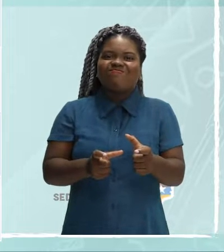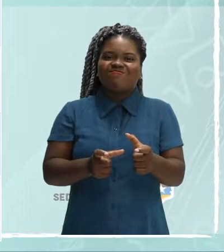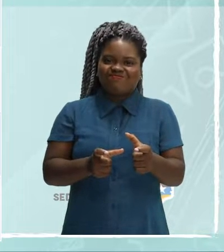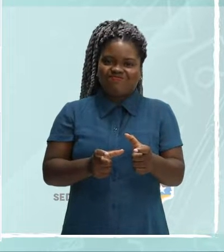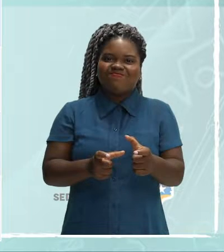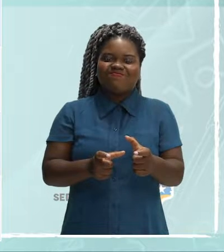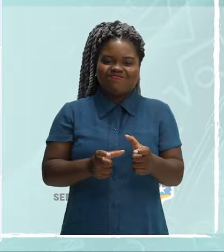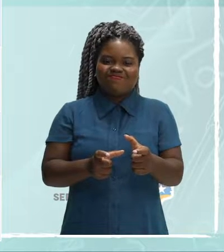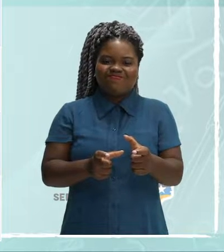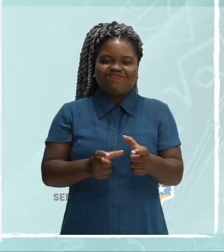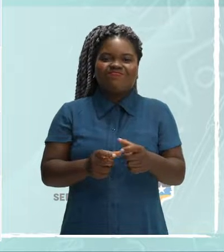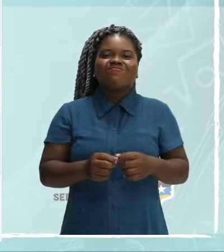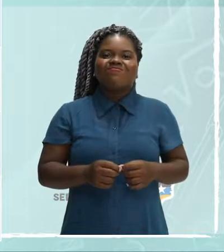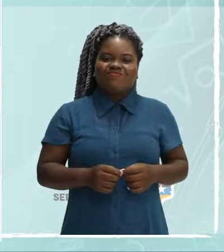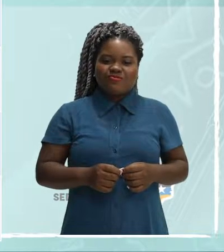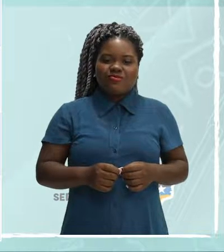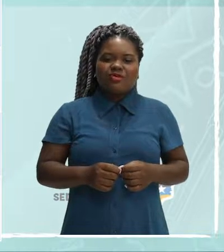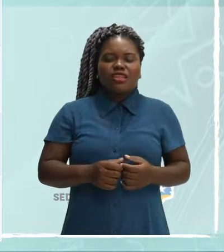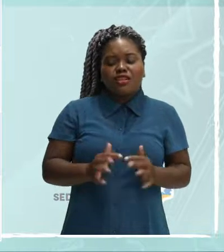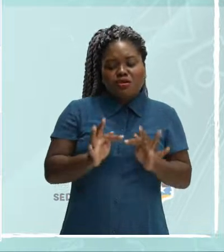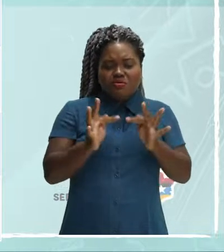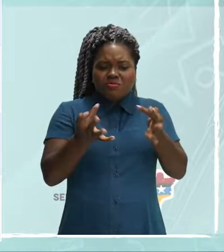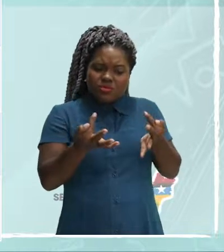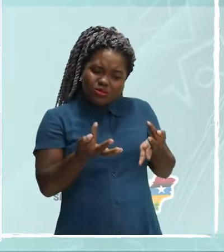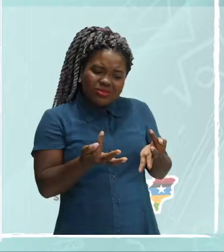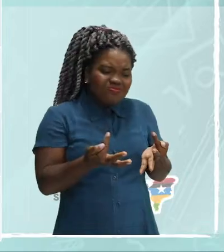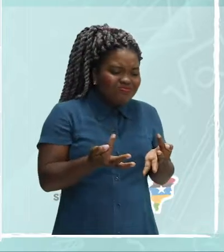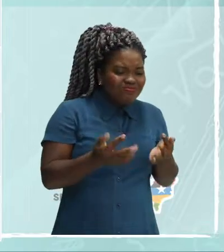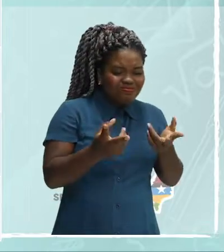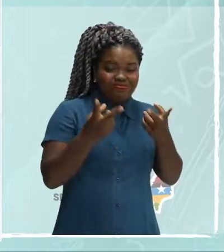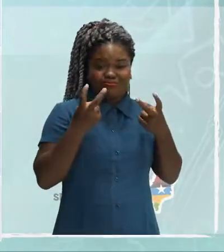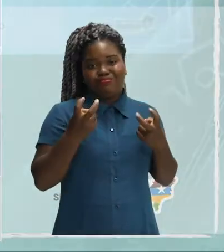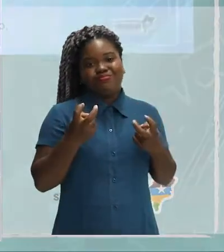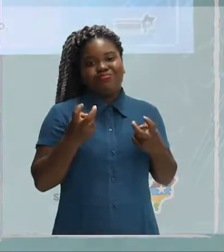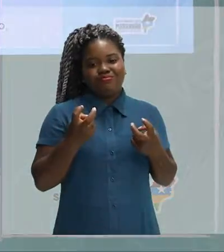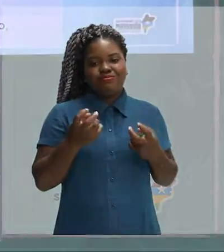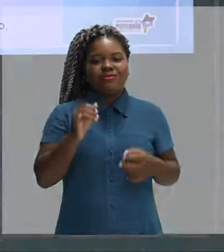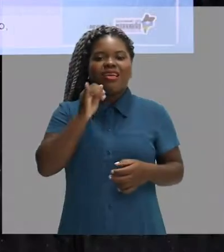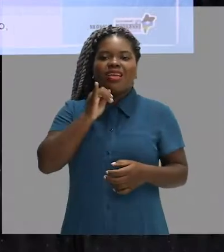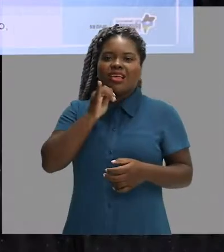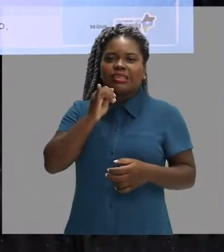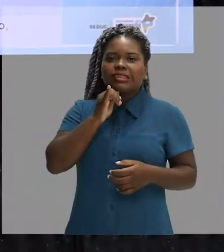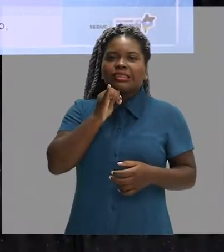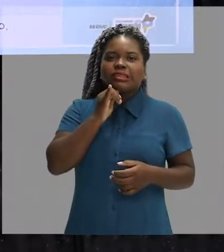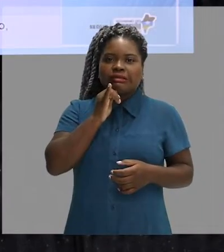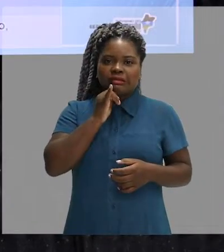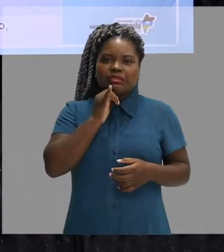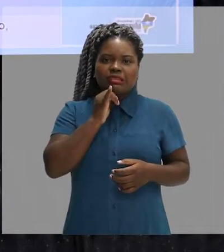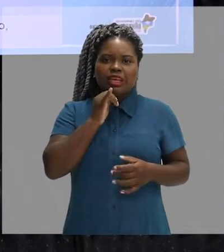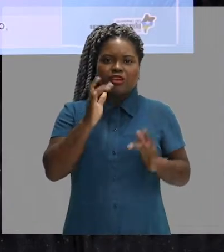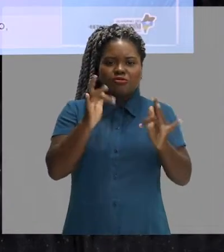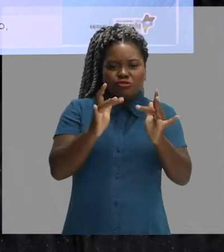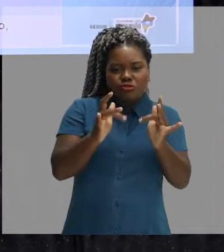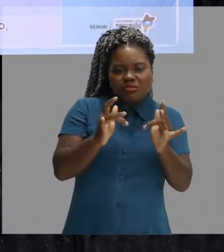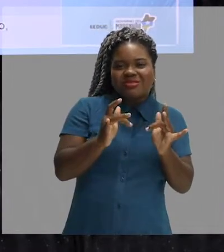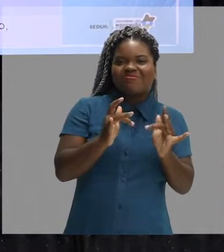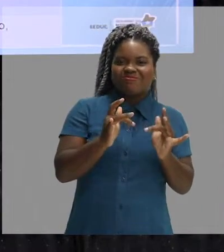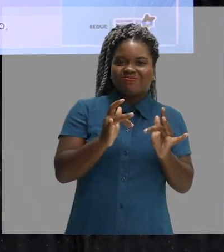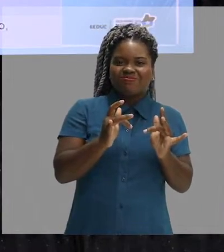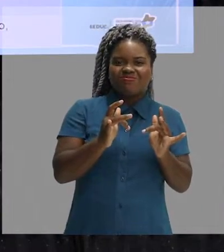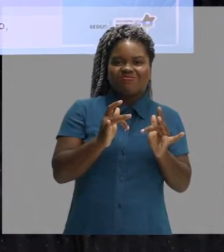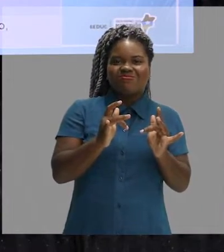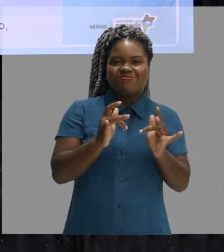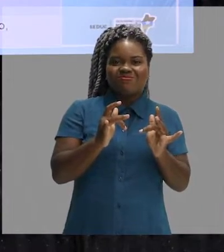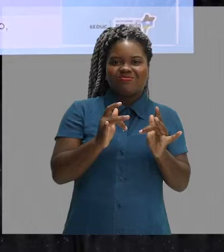que não necessariamente é algo muito simples de perceber no cotidiano. Exemplo, um relacionamento abusivo. Não é isso?